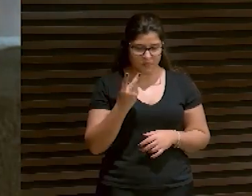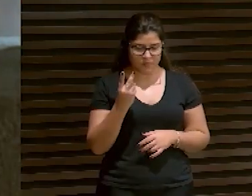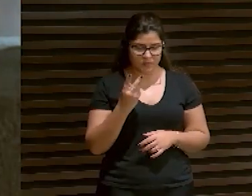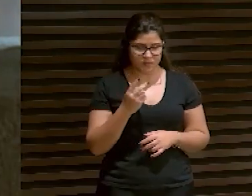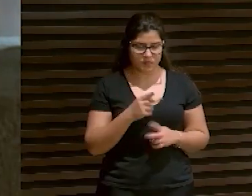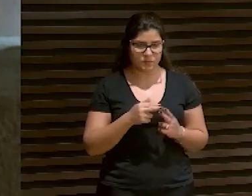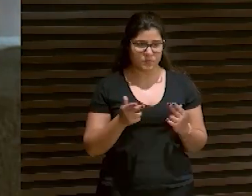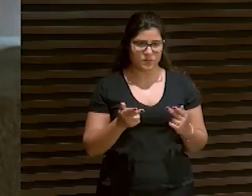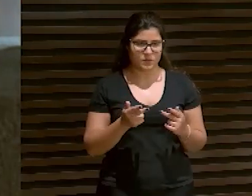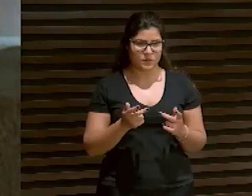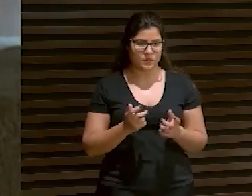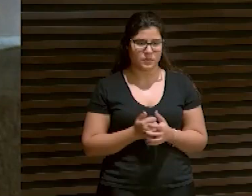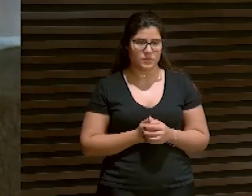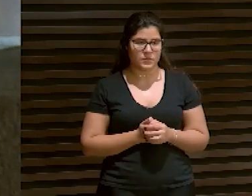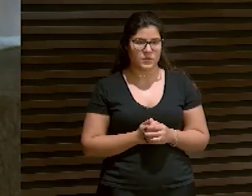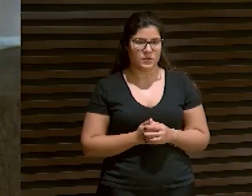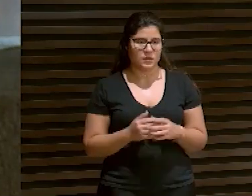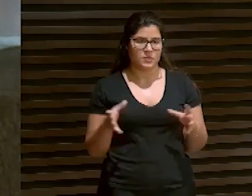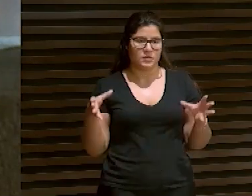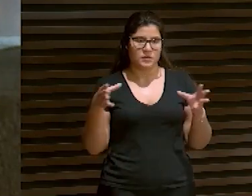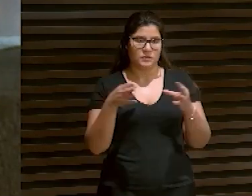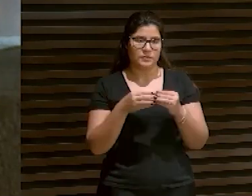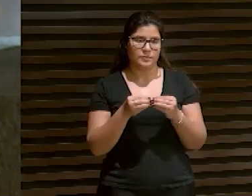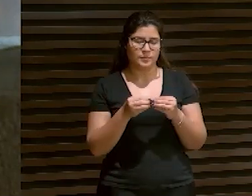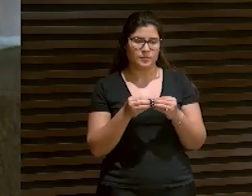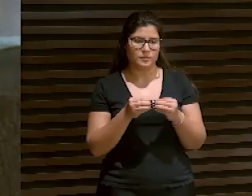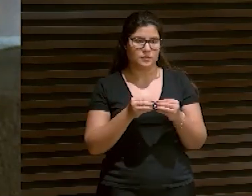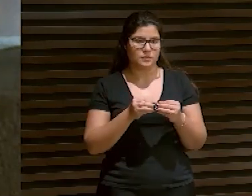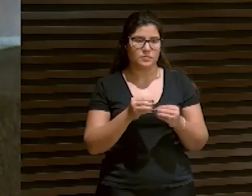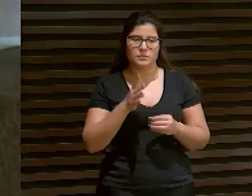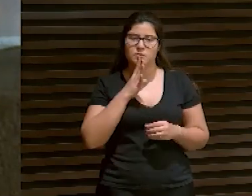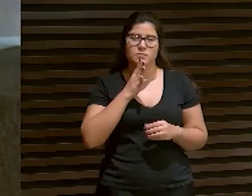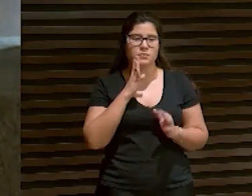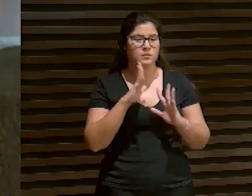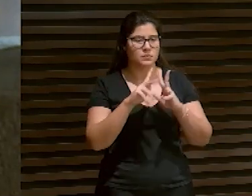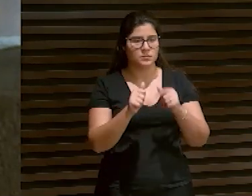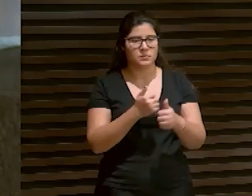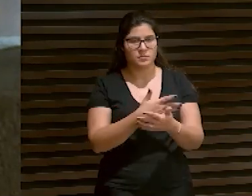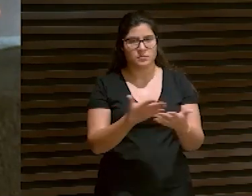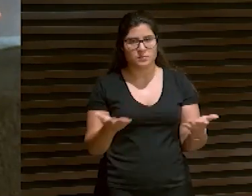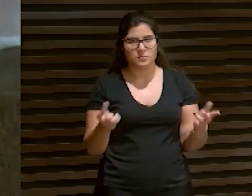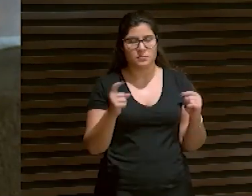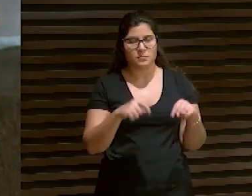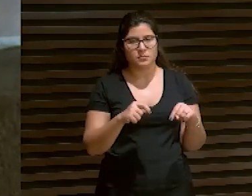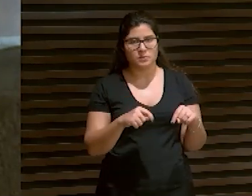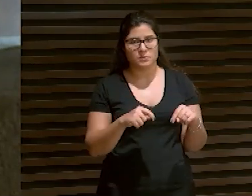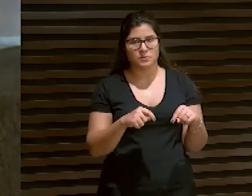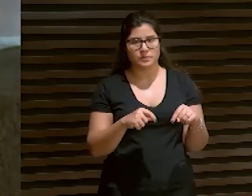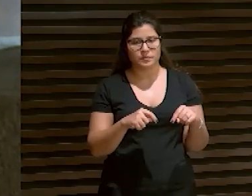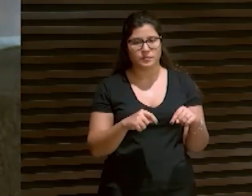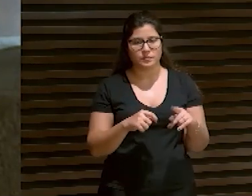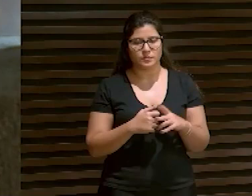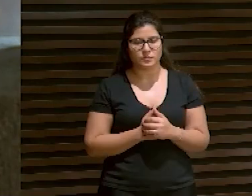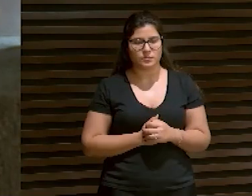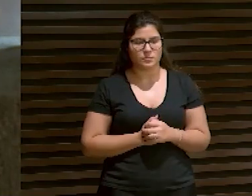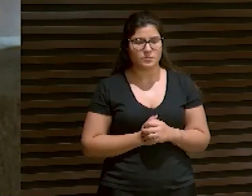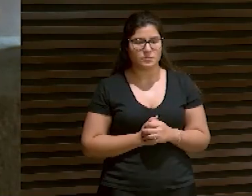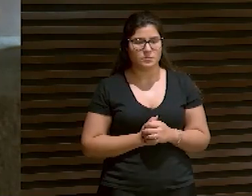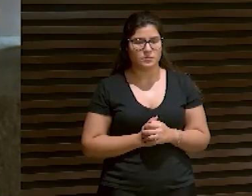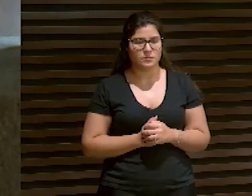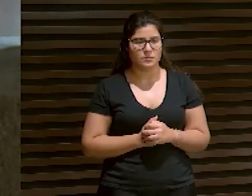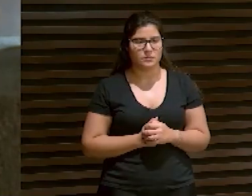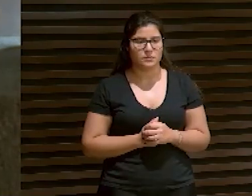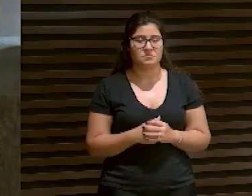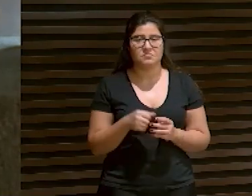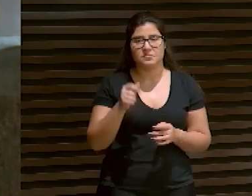manhã, conheço boa parte de vocês, mas não conheço a todos. Não sei qual de vocês é visitante, quem